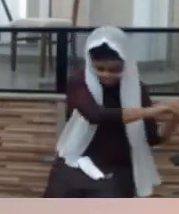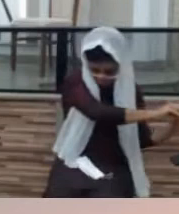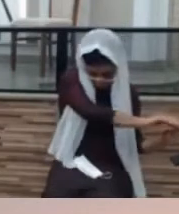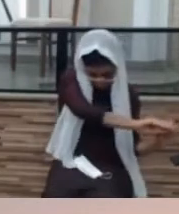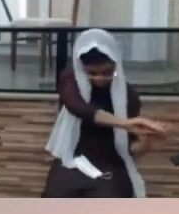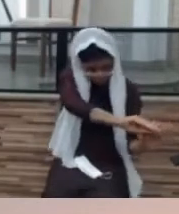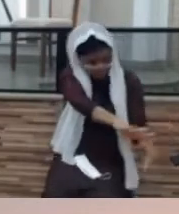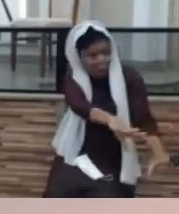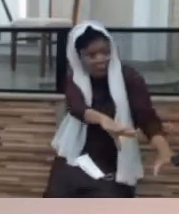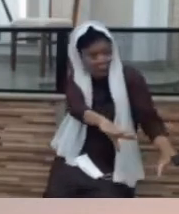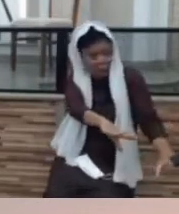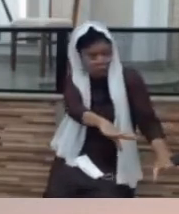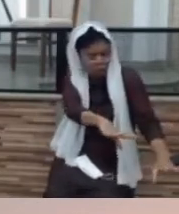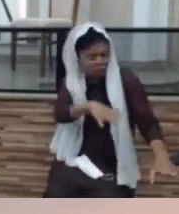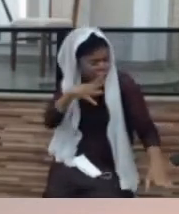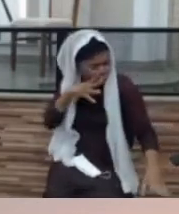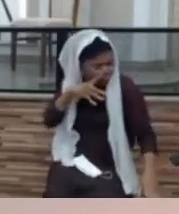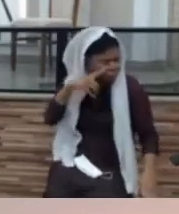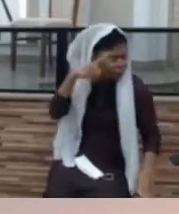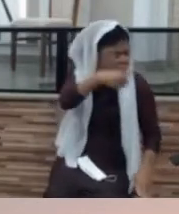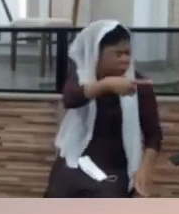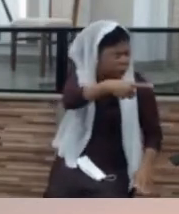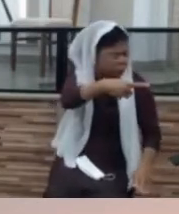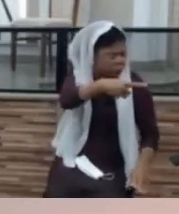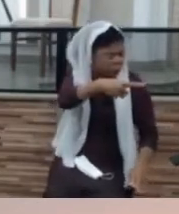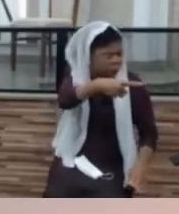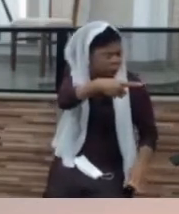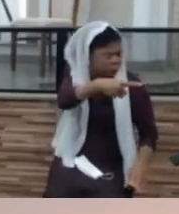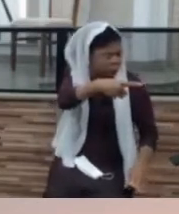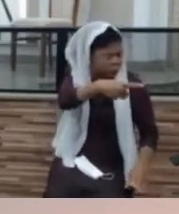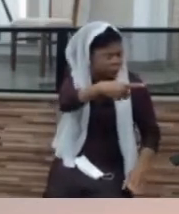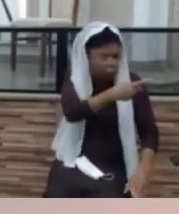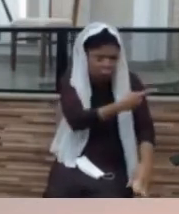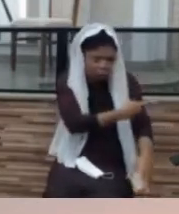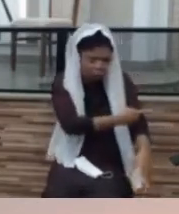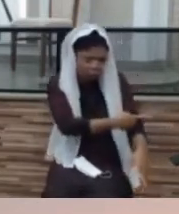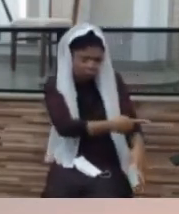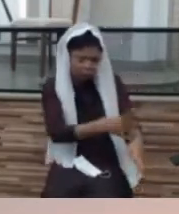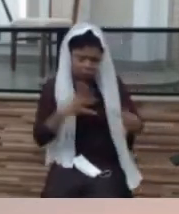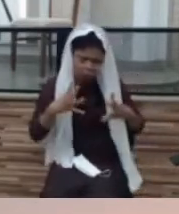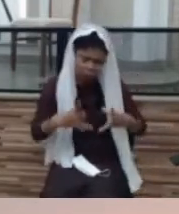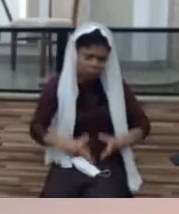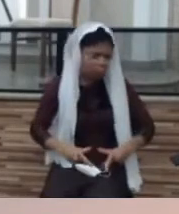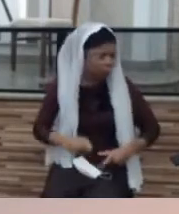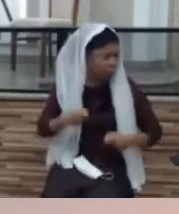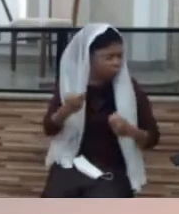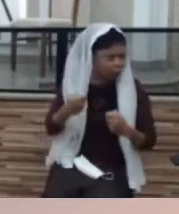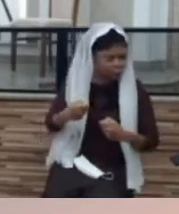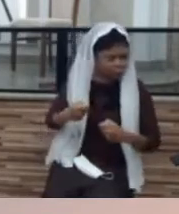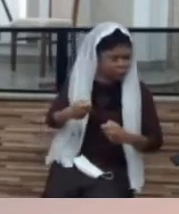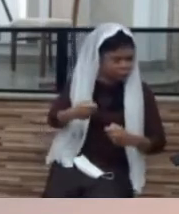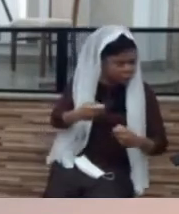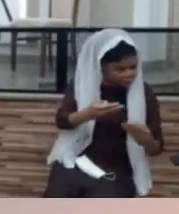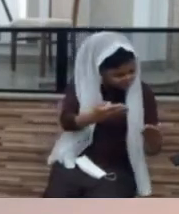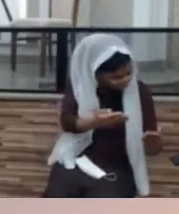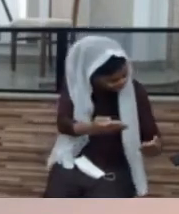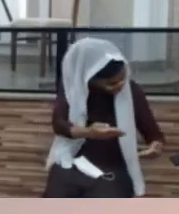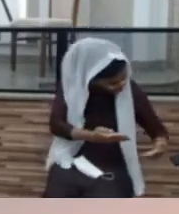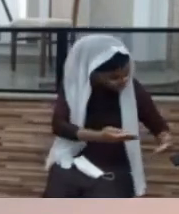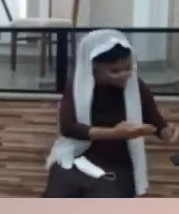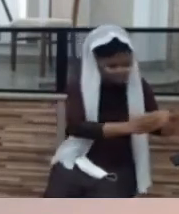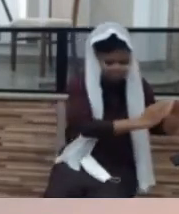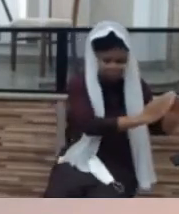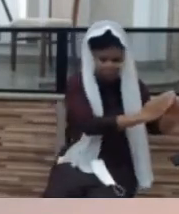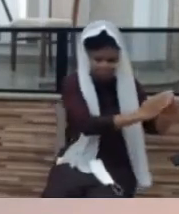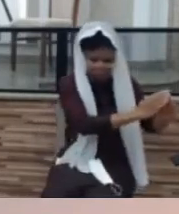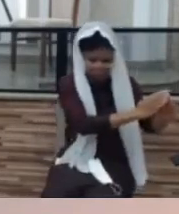ordenando-o eu, purificaram as câmaras, e tornei a trazer ali os vasos da casa de Deus, com as ofertas